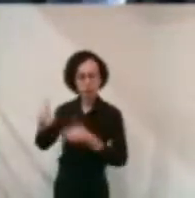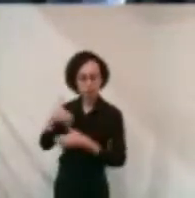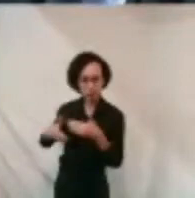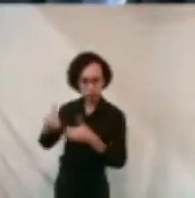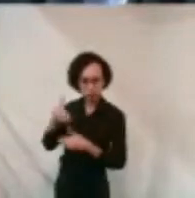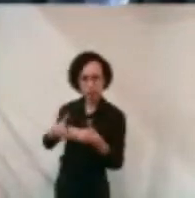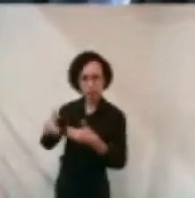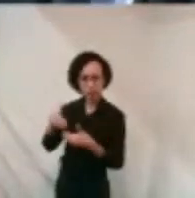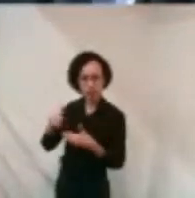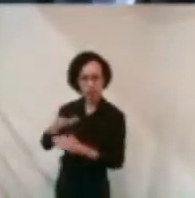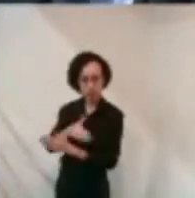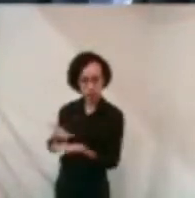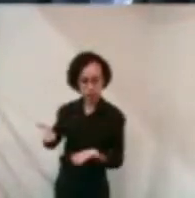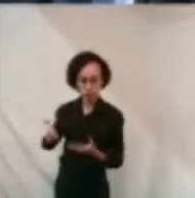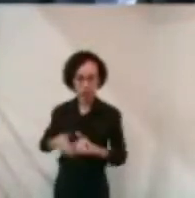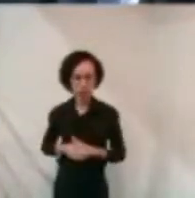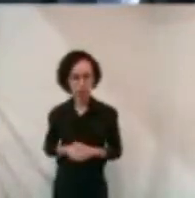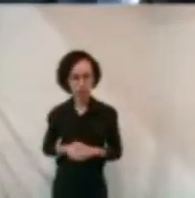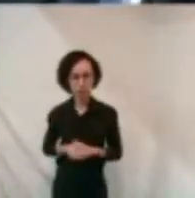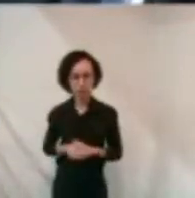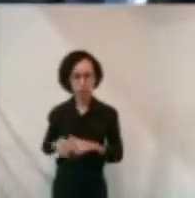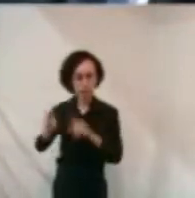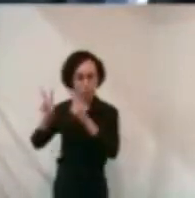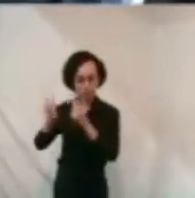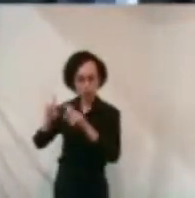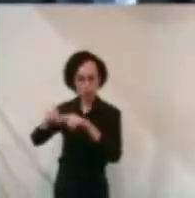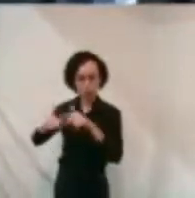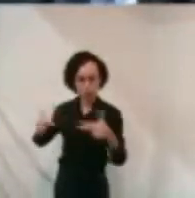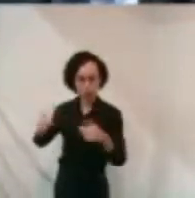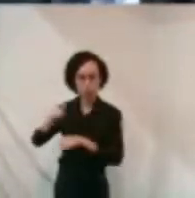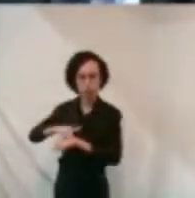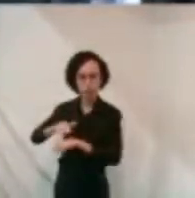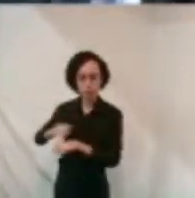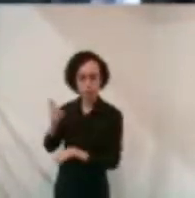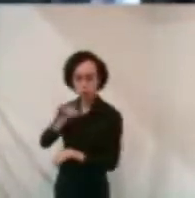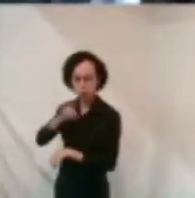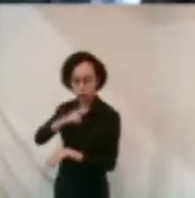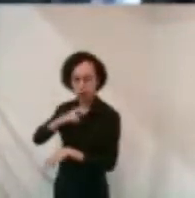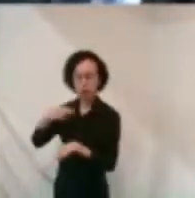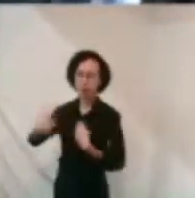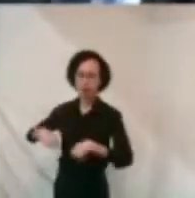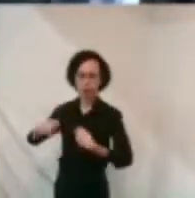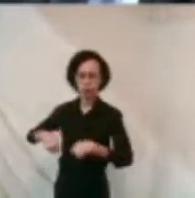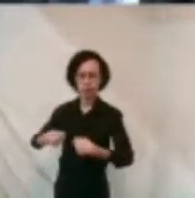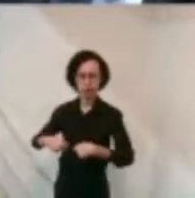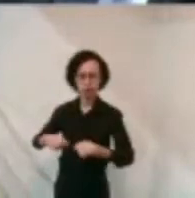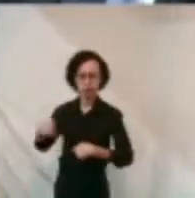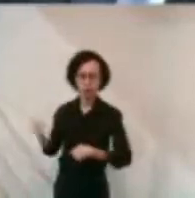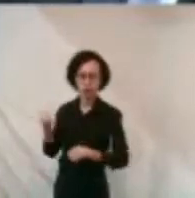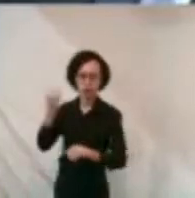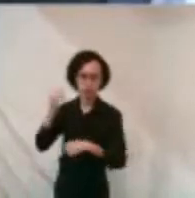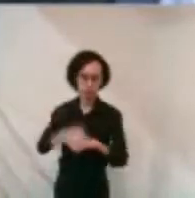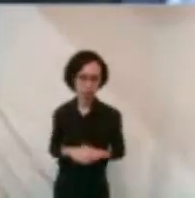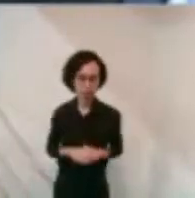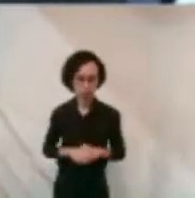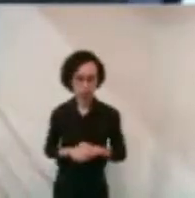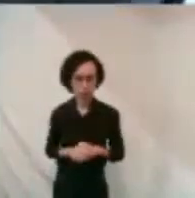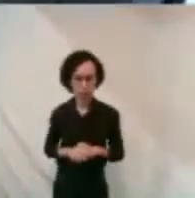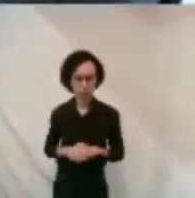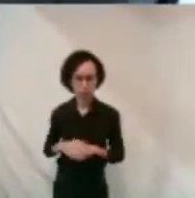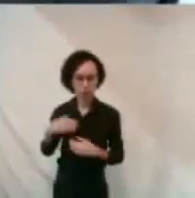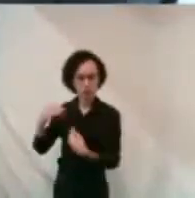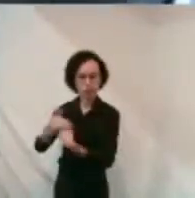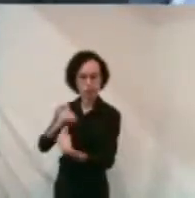participar deste evento, cuja temática é urgente, é necessária e tão importante. Ao nosso